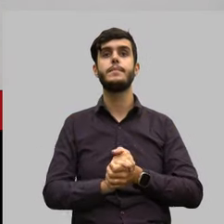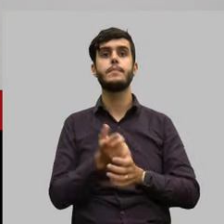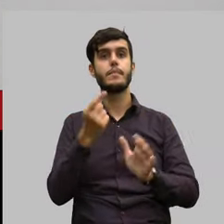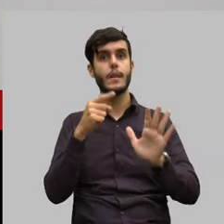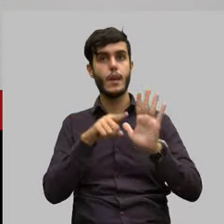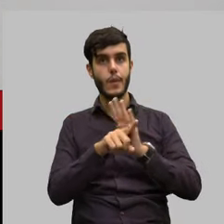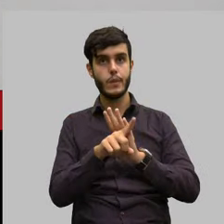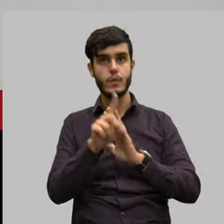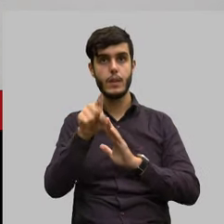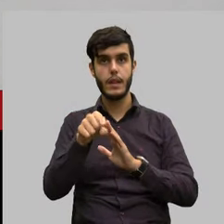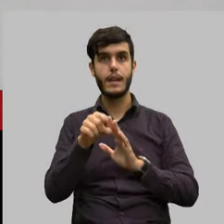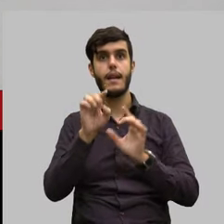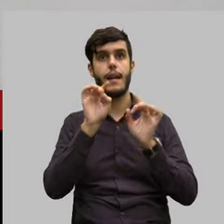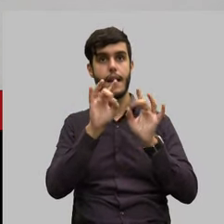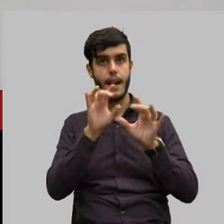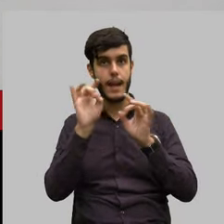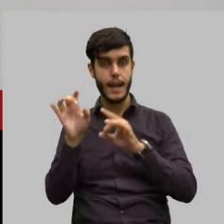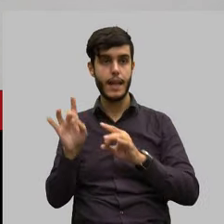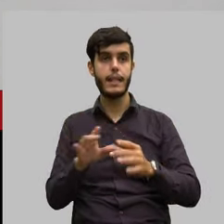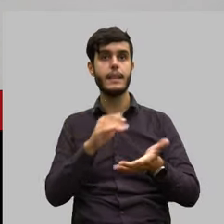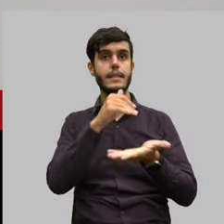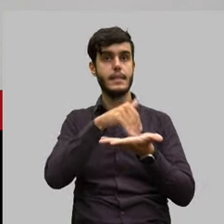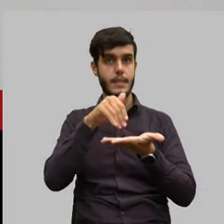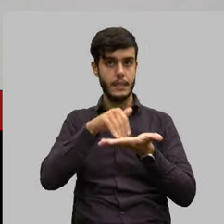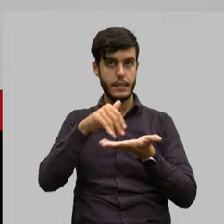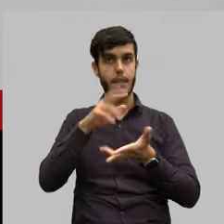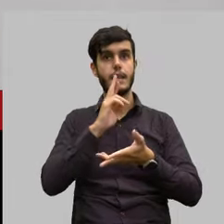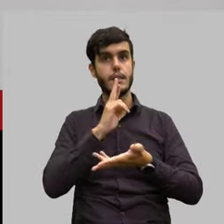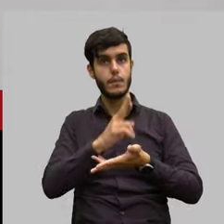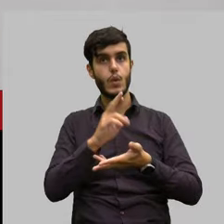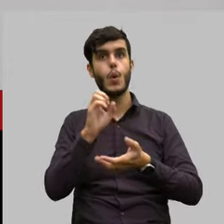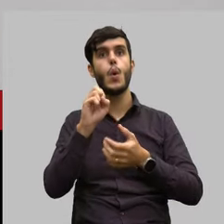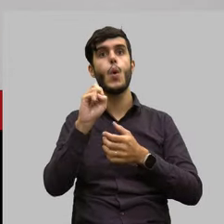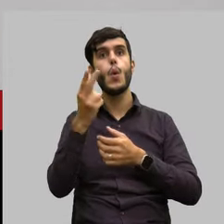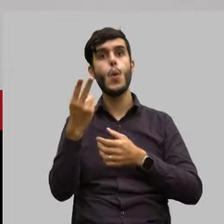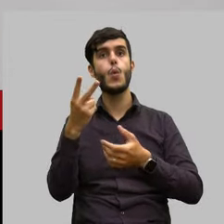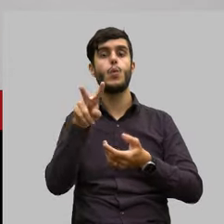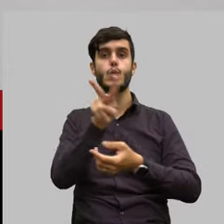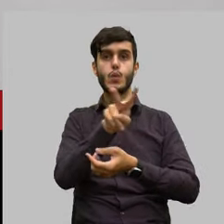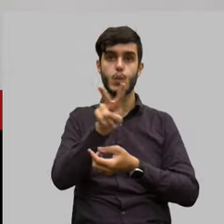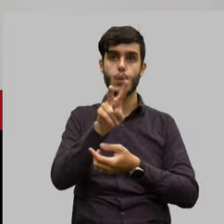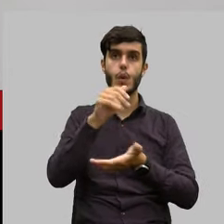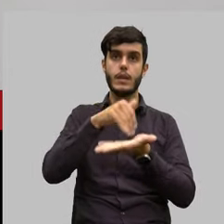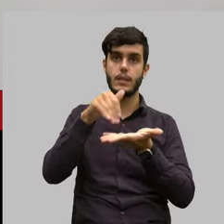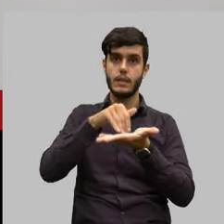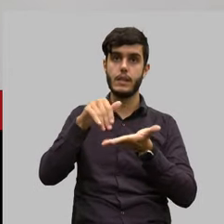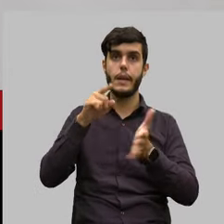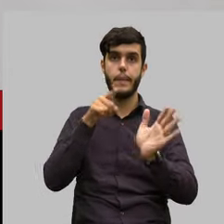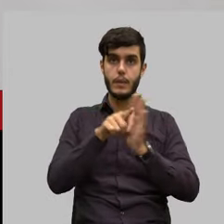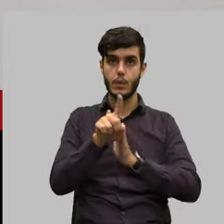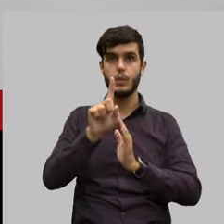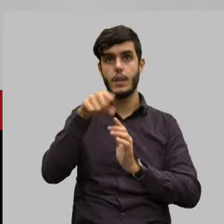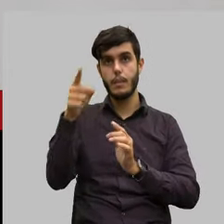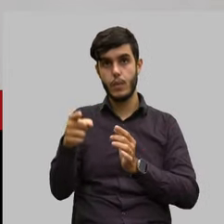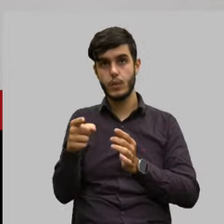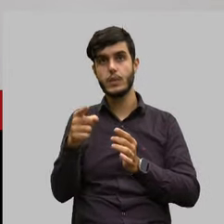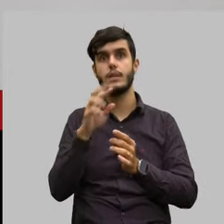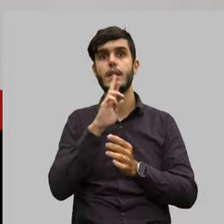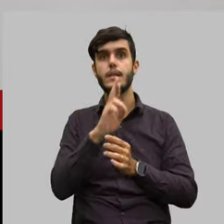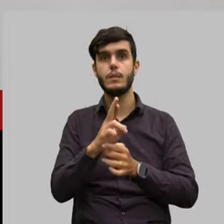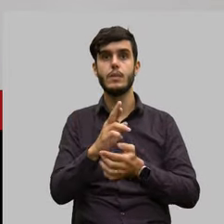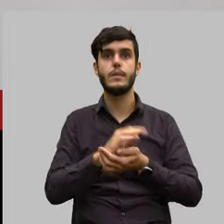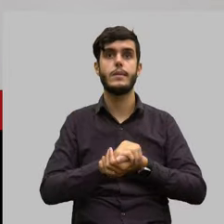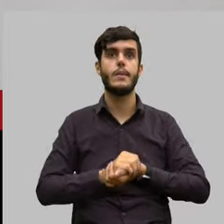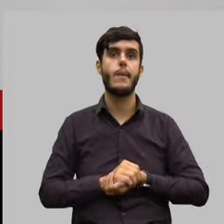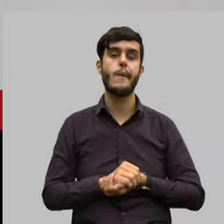a cada um secretário e resposta ou feita aos dois e depois a resposta só pra gente entender aqui o